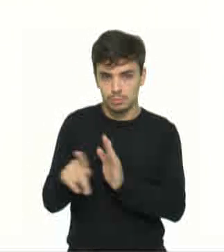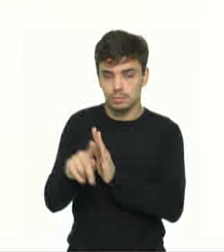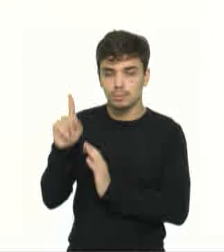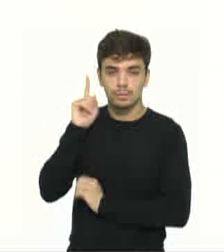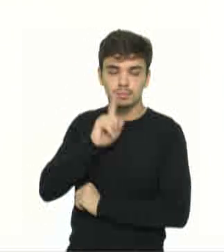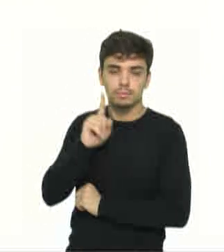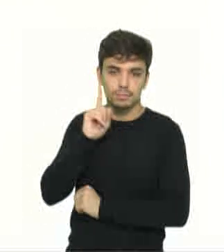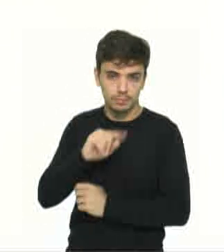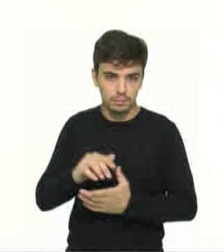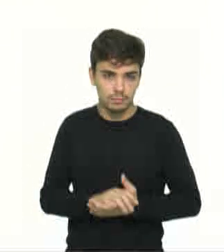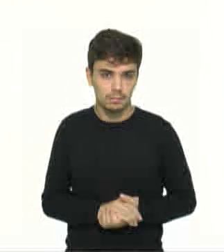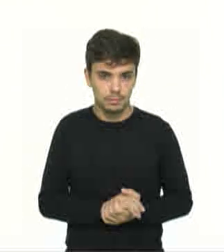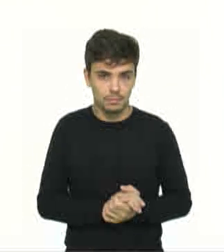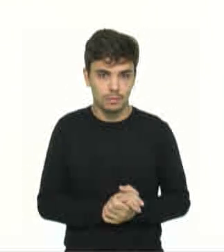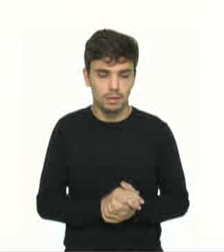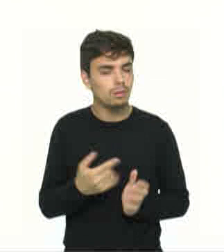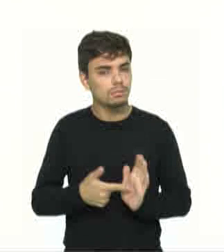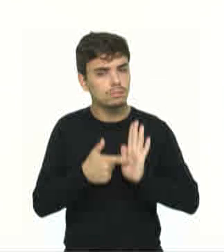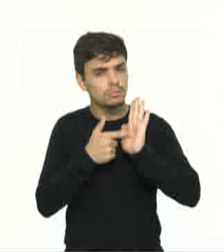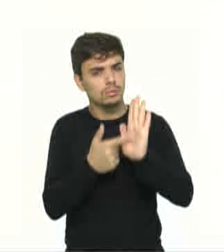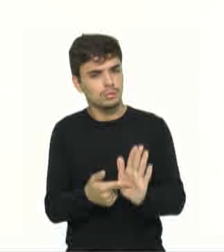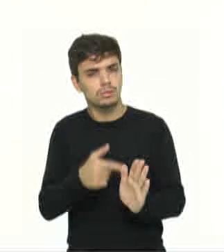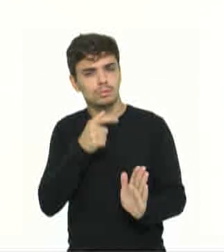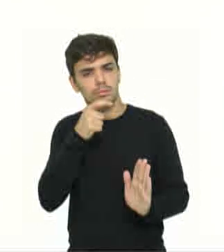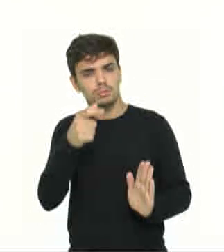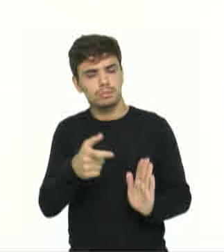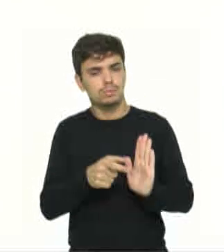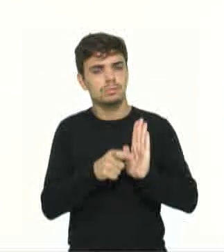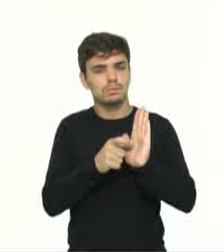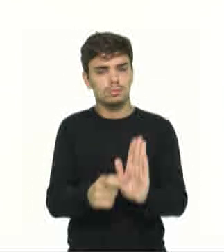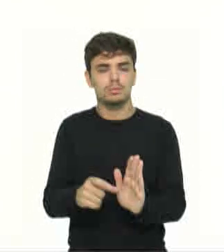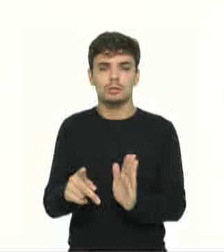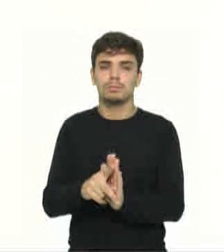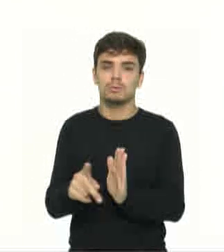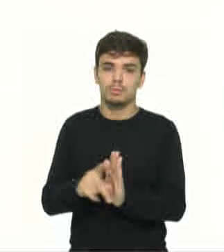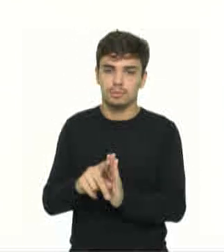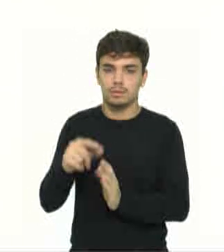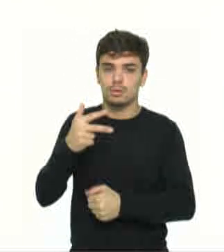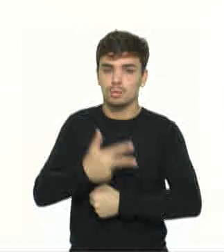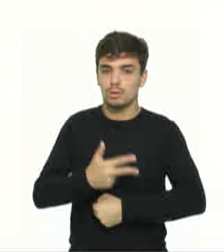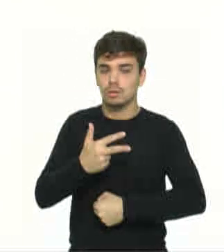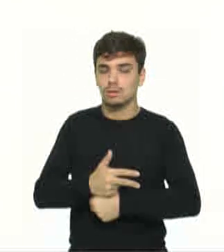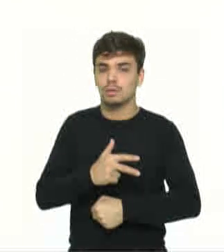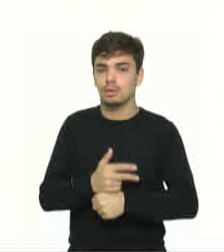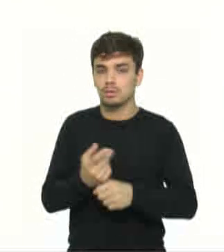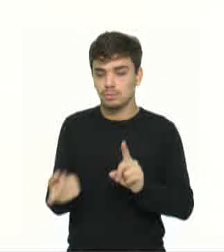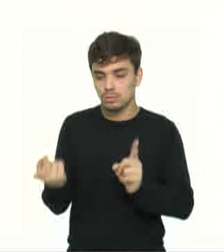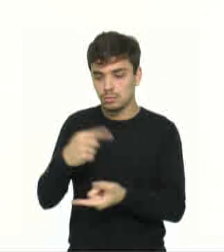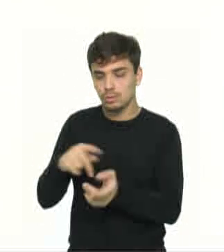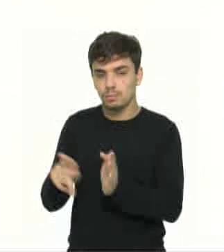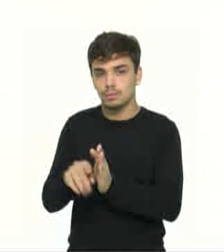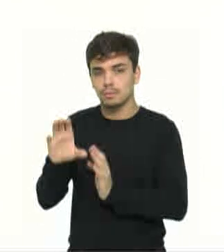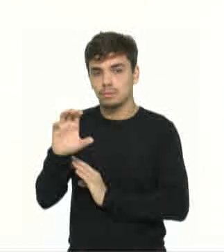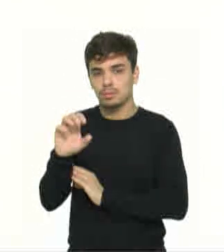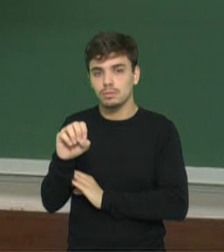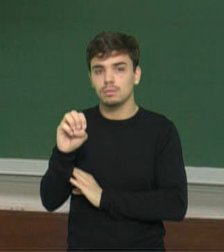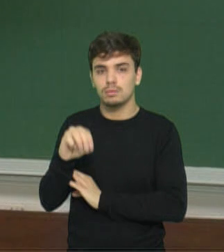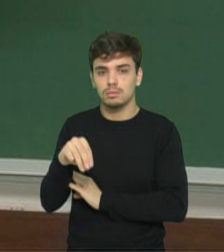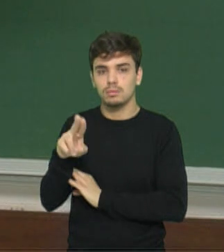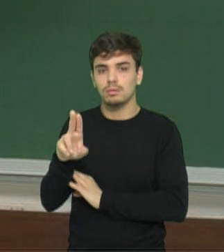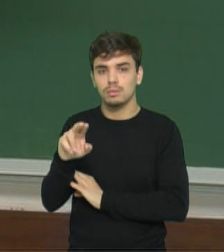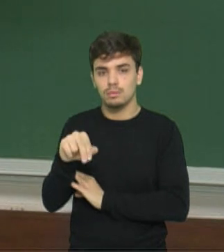Estados Unidos, anunciou que a Guatemala era simplesmente um posto avançado da Internacional Comunista. Então os Estados